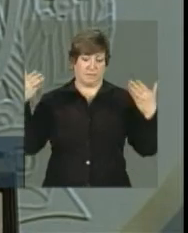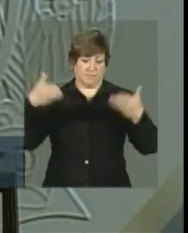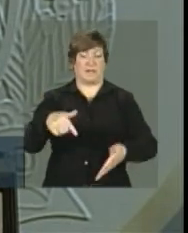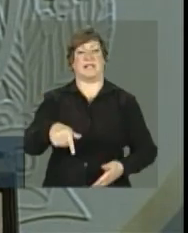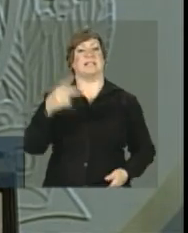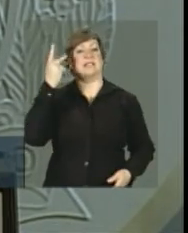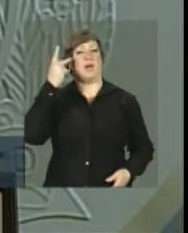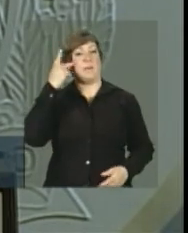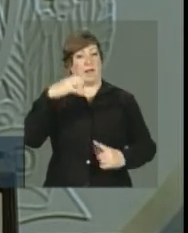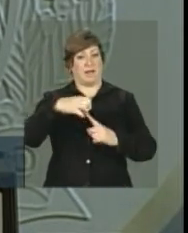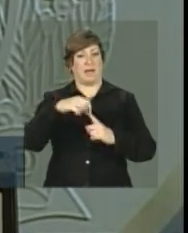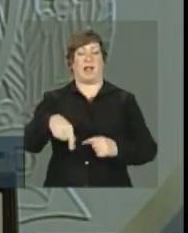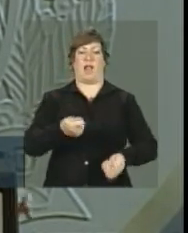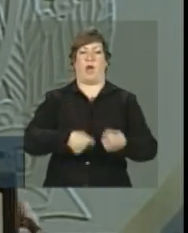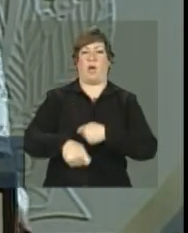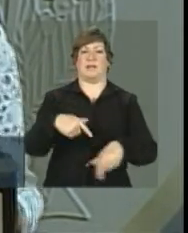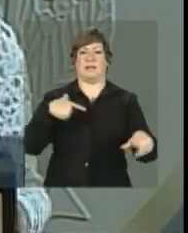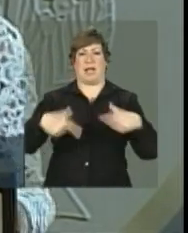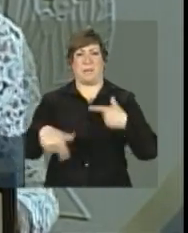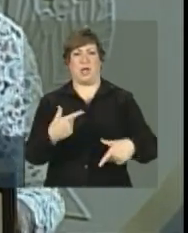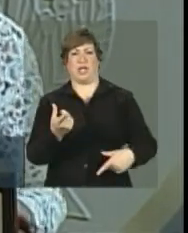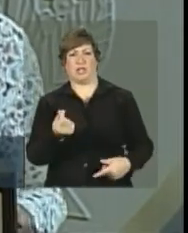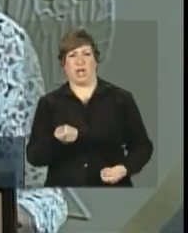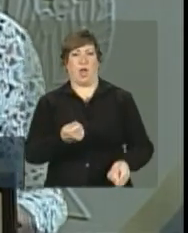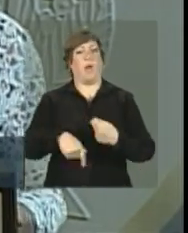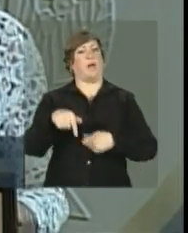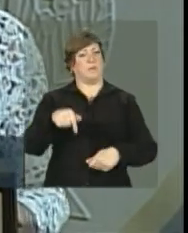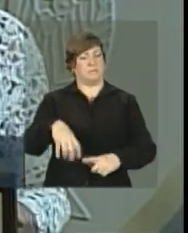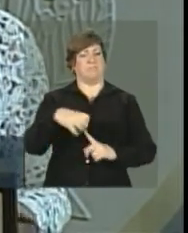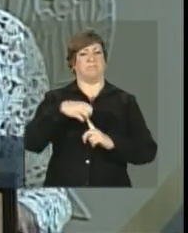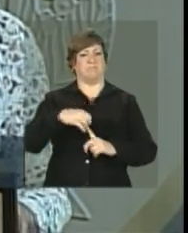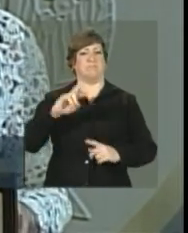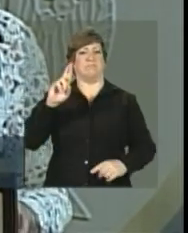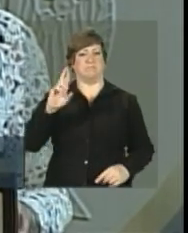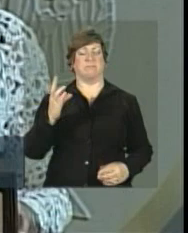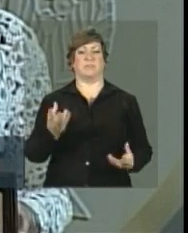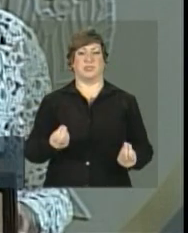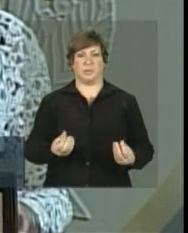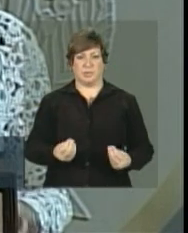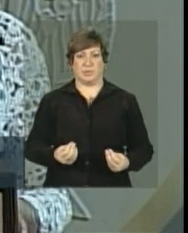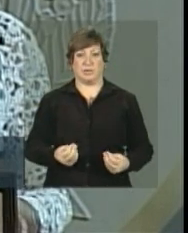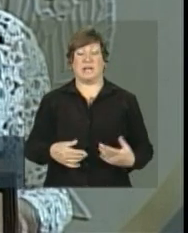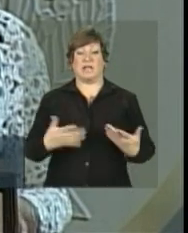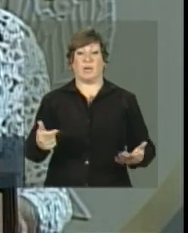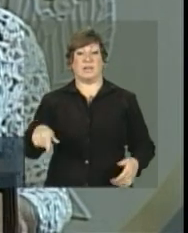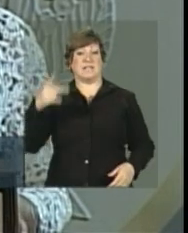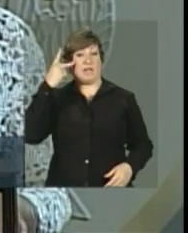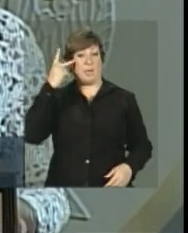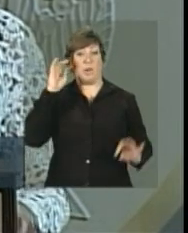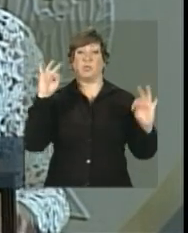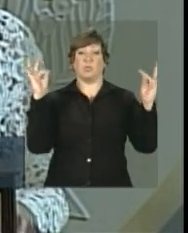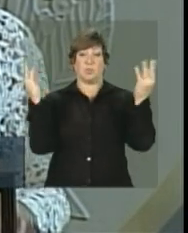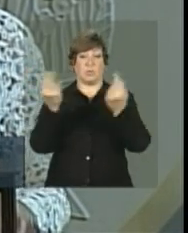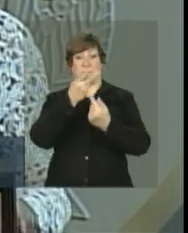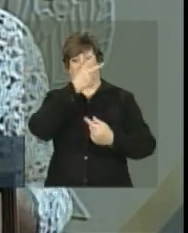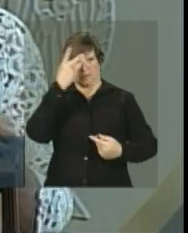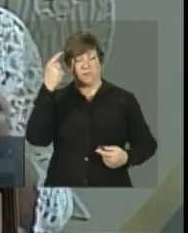São Paulo teve sempre, para nós brasileiros, um